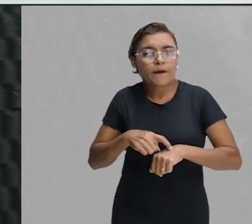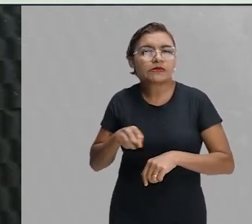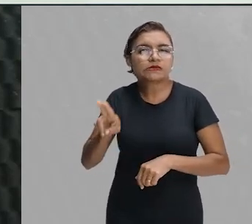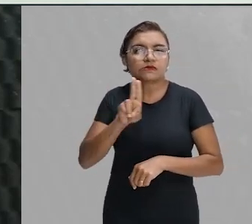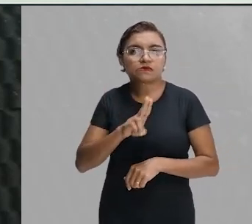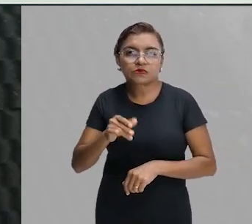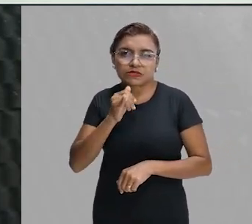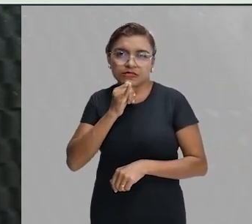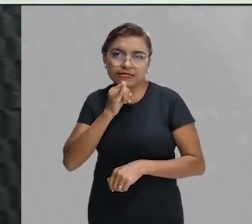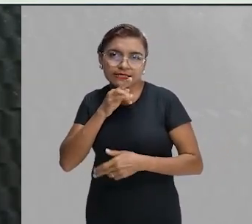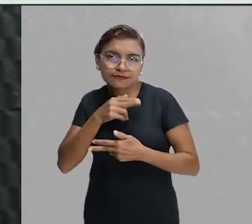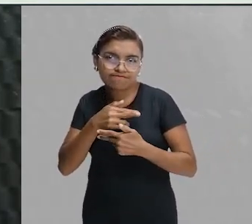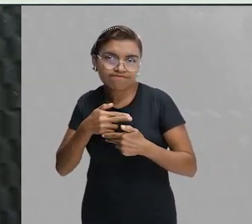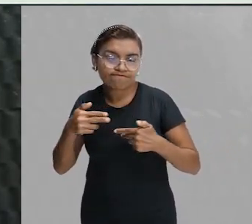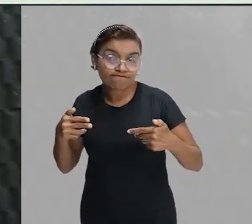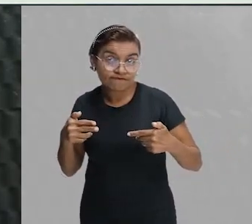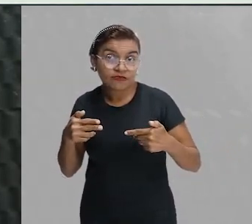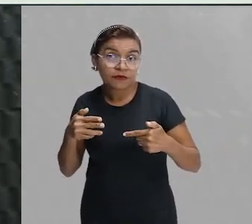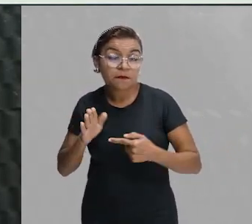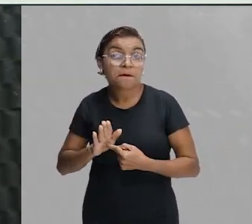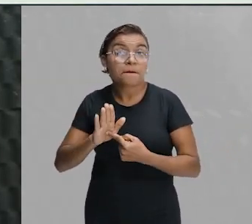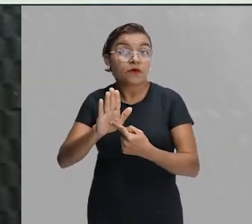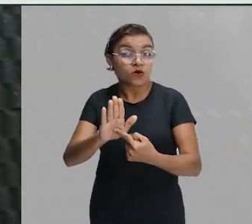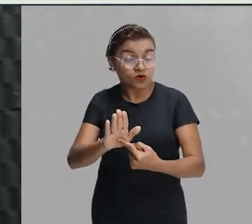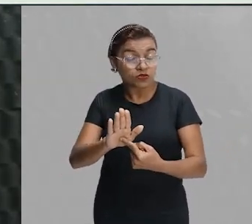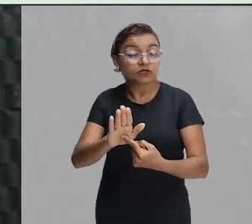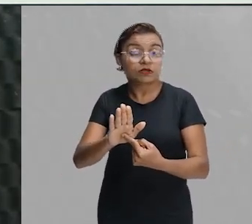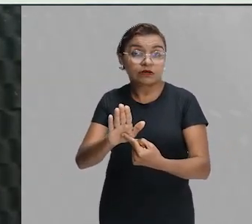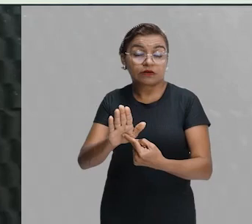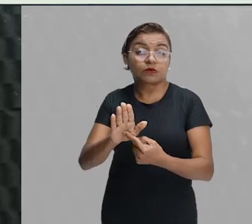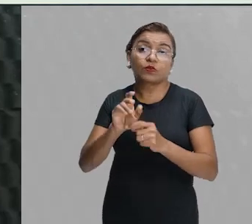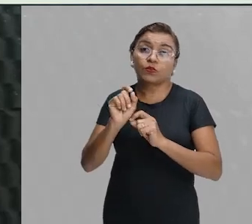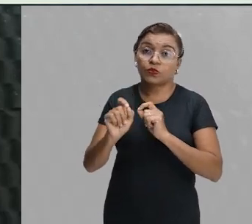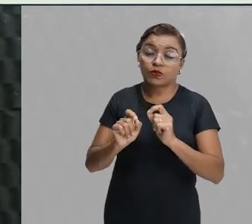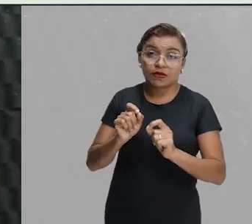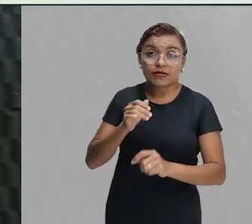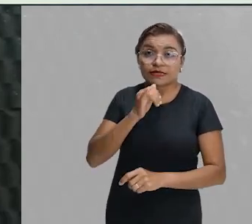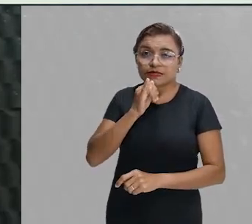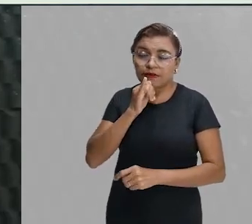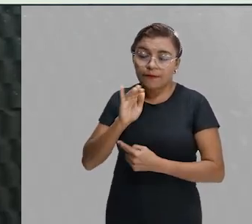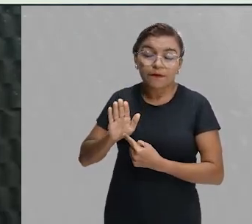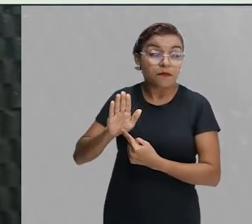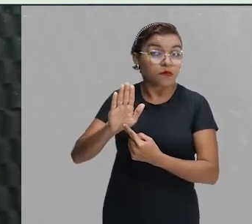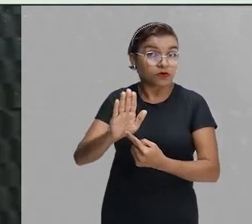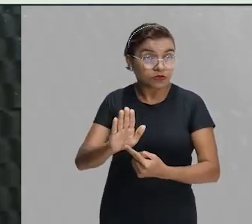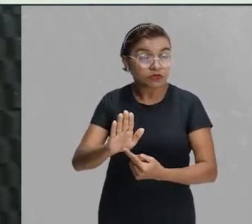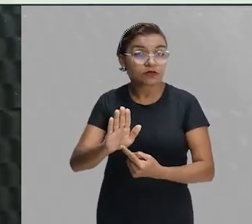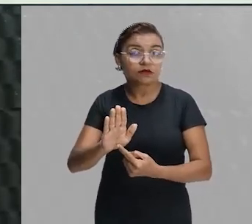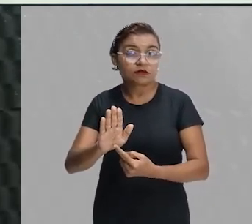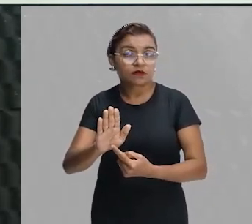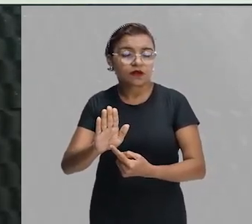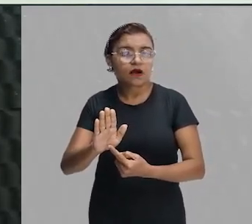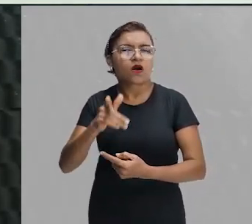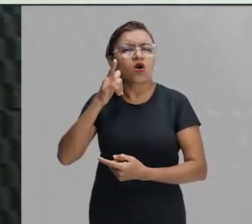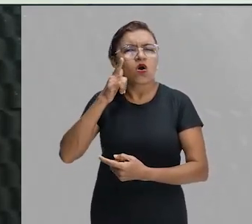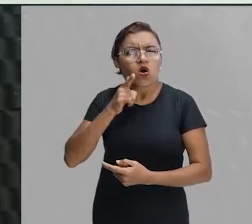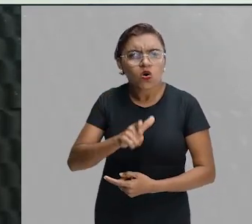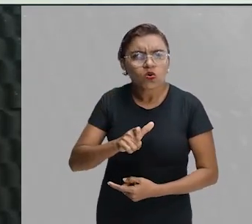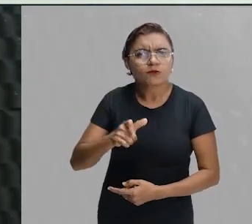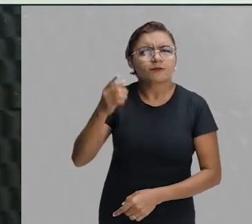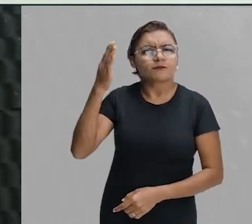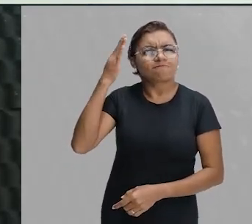exemplificação, ou seja, dar exemplos para poder chegar até determinadas